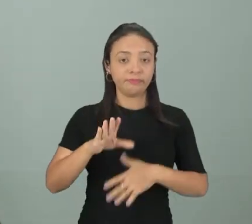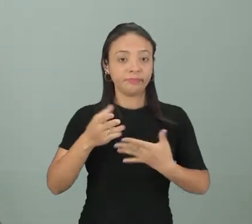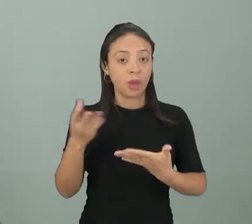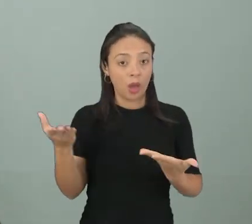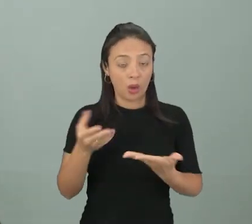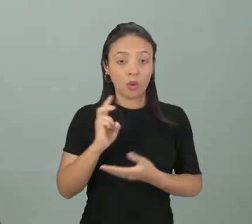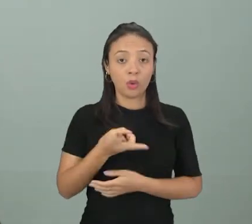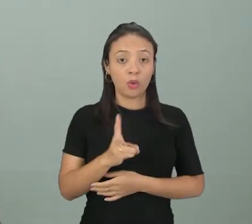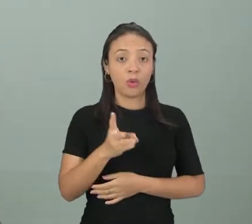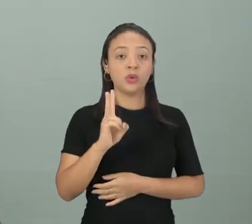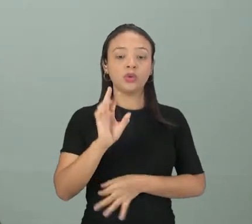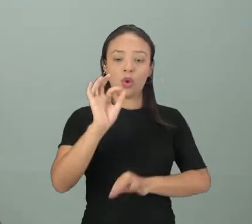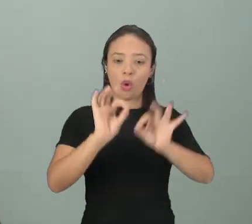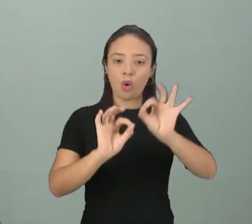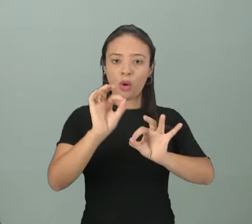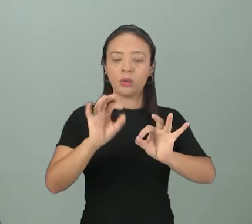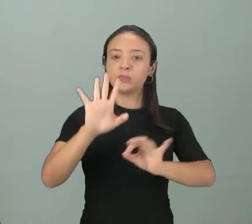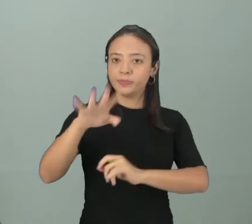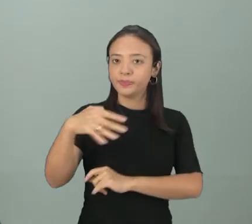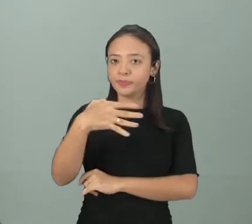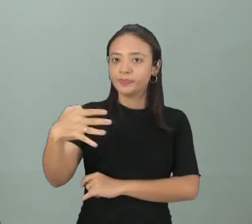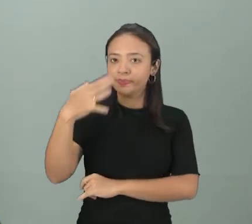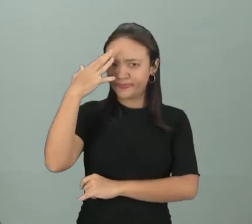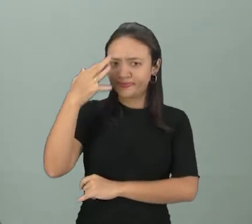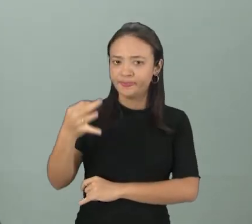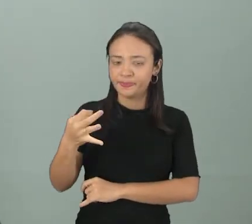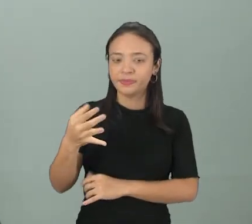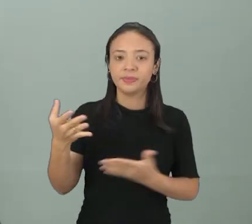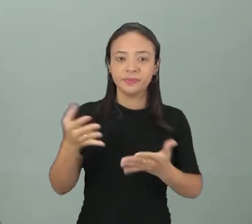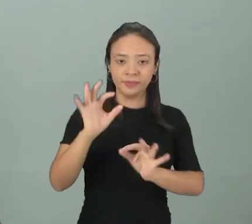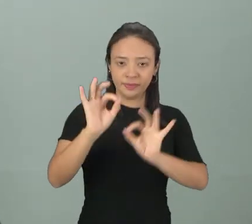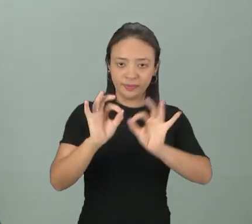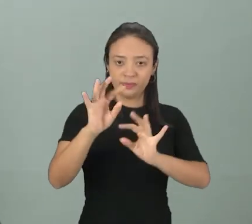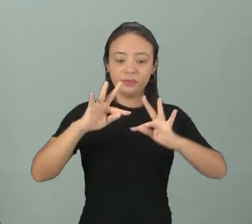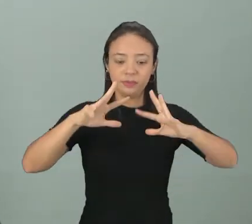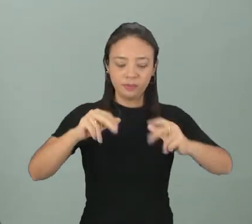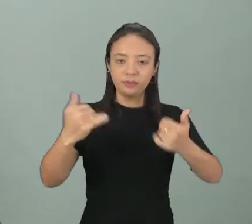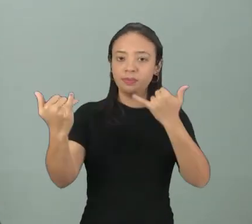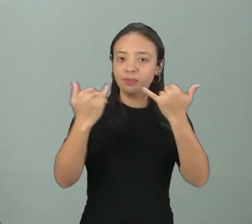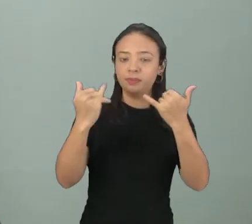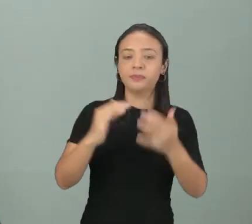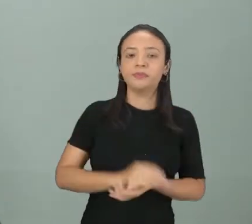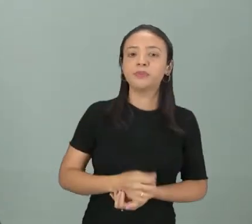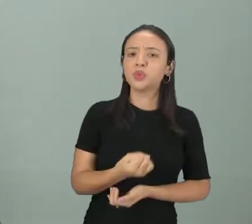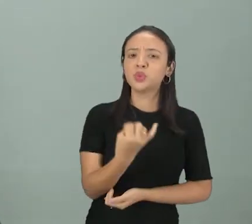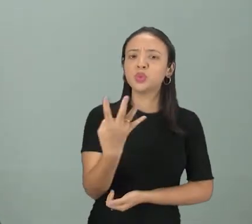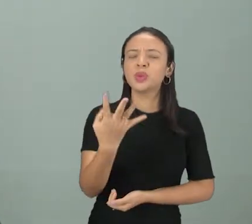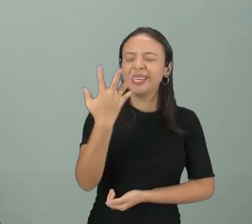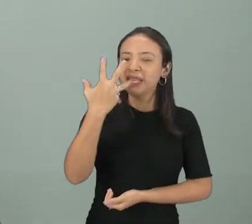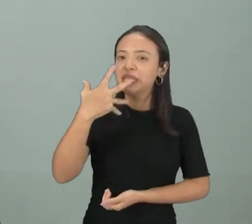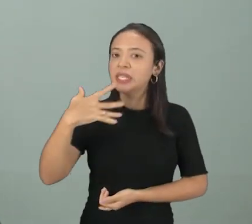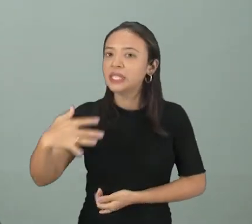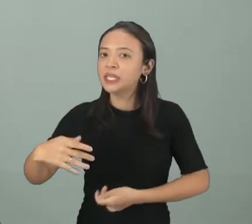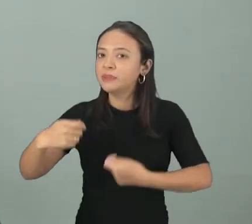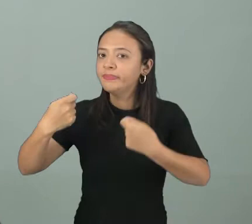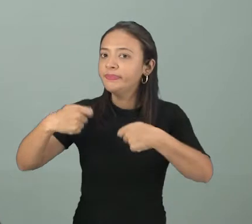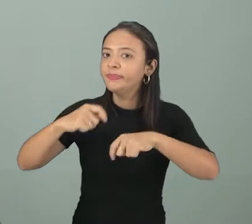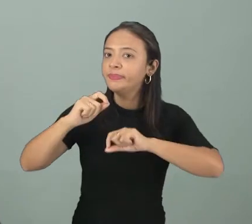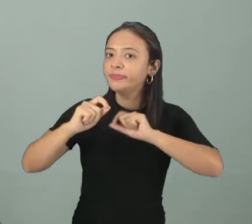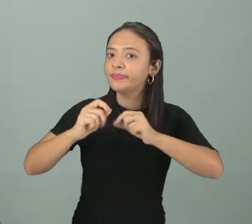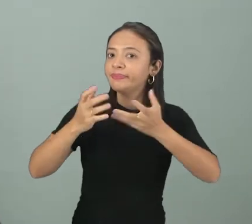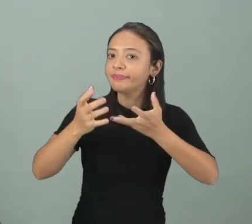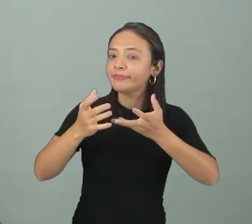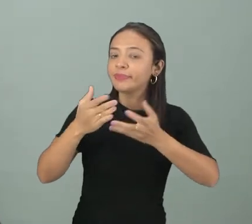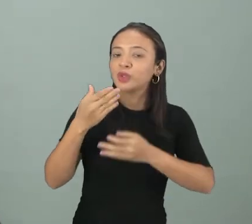continuar preenchendo a nossa tabela correto Vamos então colocar os dados quantas crianças preferiram o